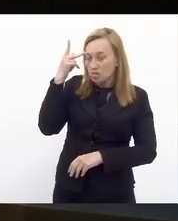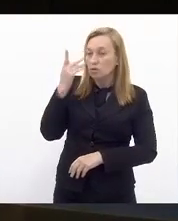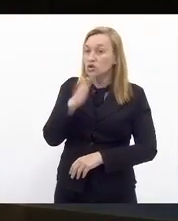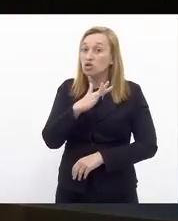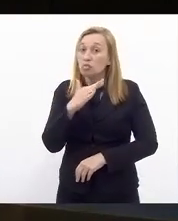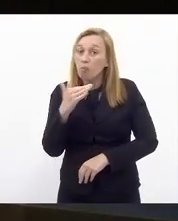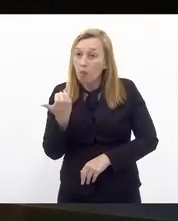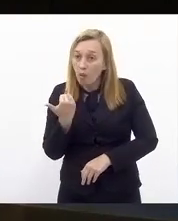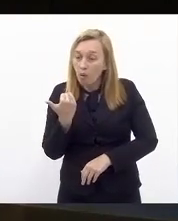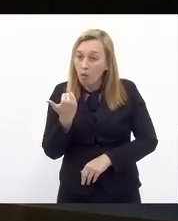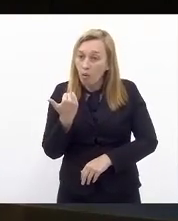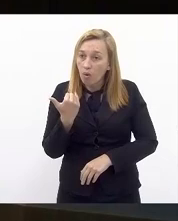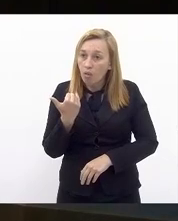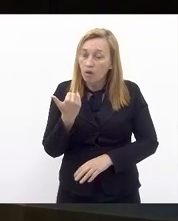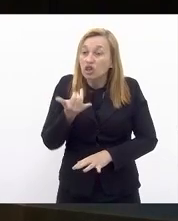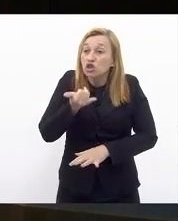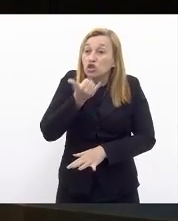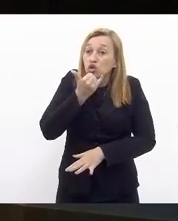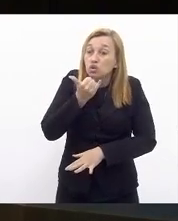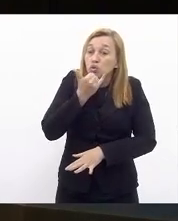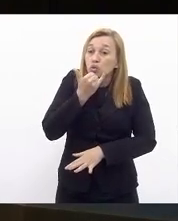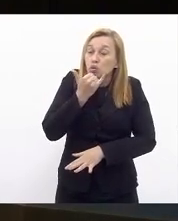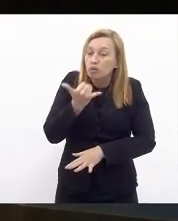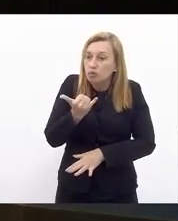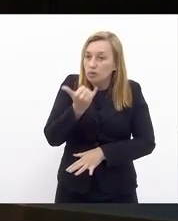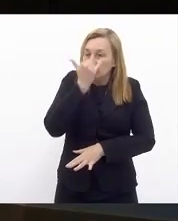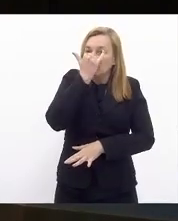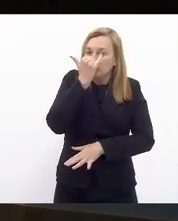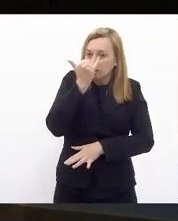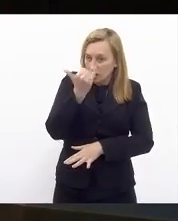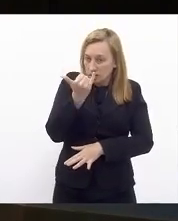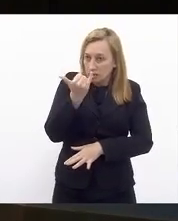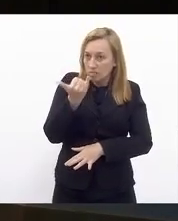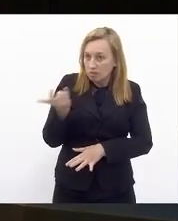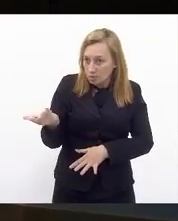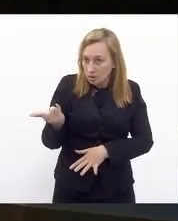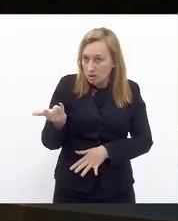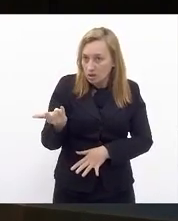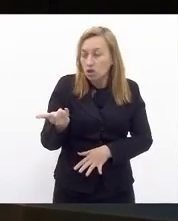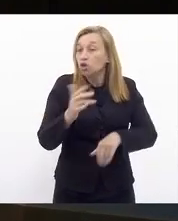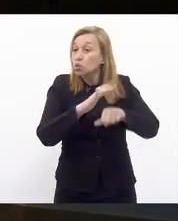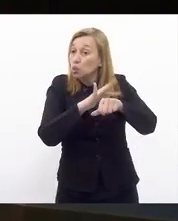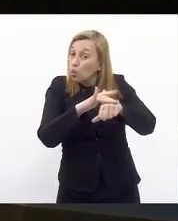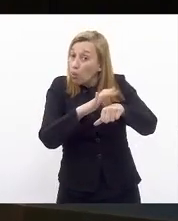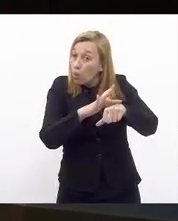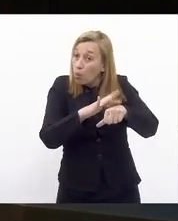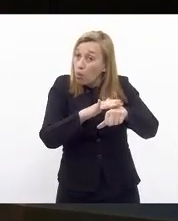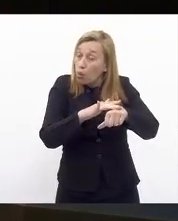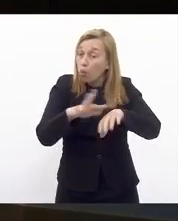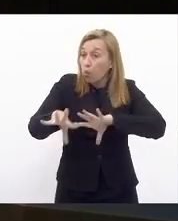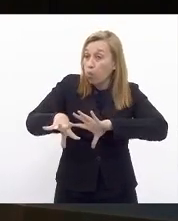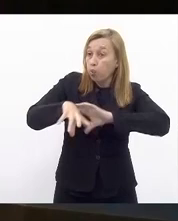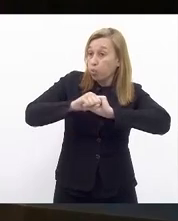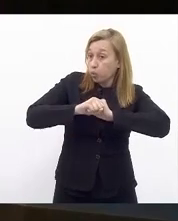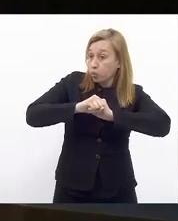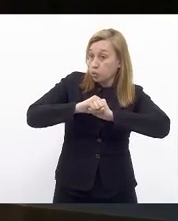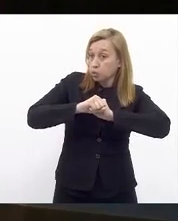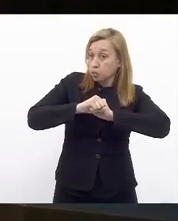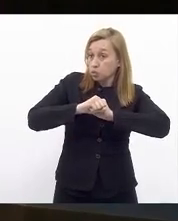que falecem por essa o desculpa invalidez dessas pessoas que falei assim com doenças contagiosas